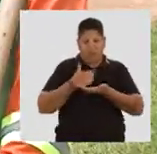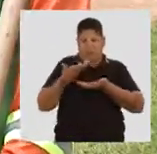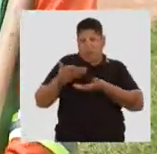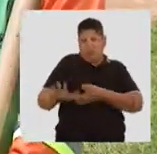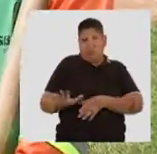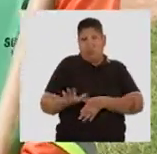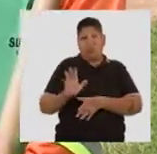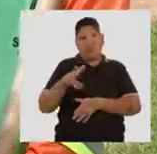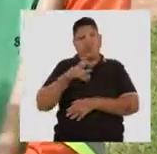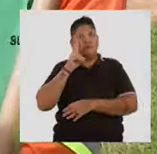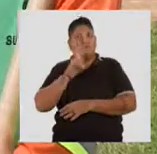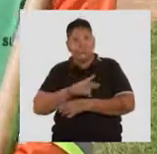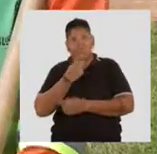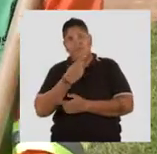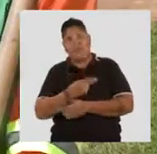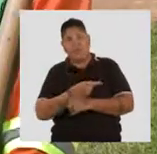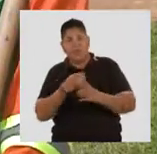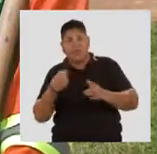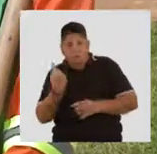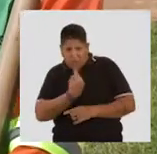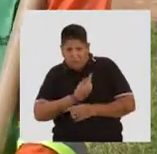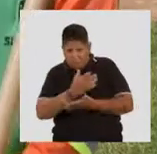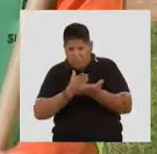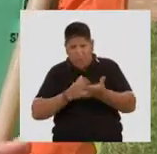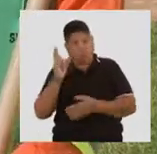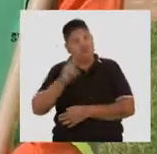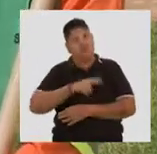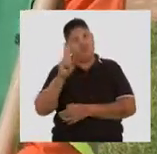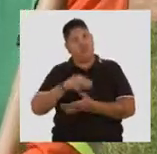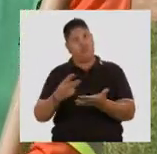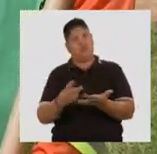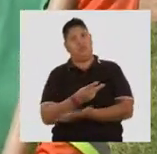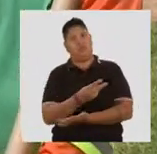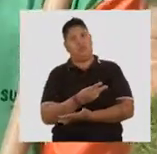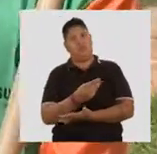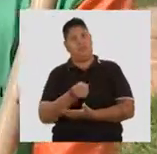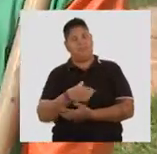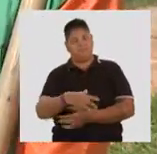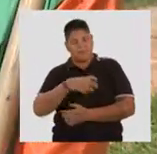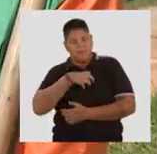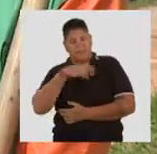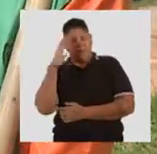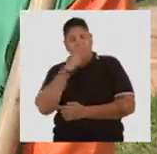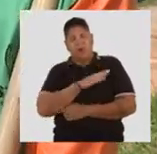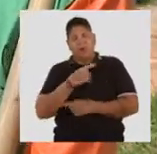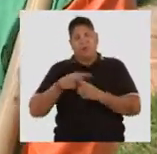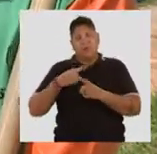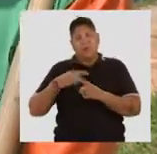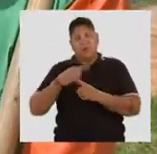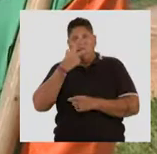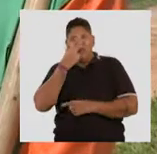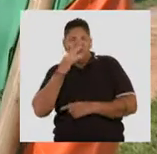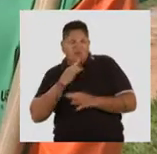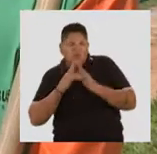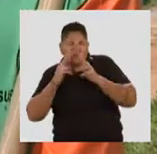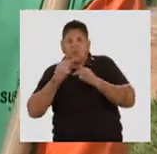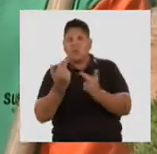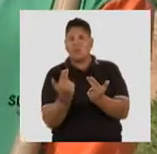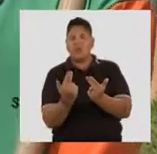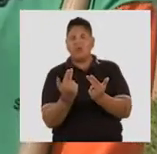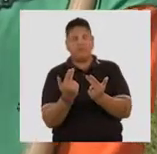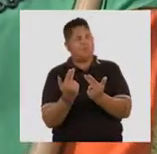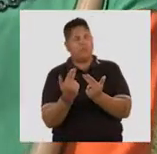não recebe. Já vi muita gente falando isso, mas com a nossa parte nunca aconteceu isso. Aí eu me sinto muito mal, porque eu acho que todo mundo é